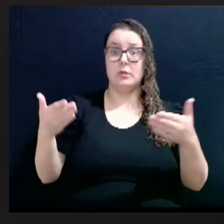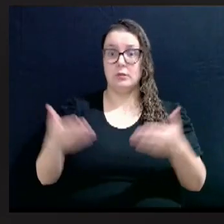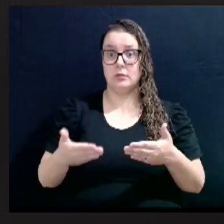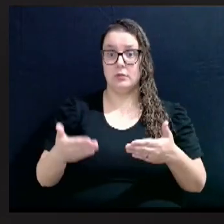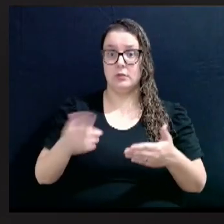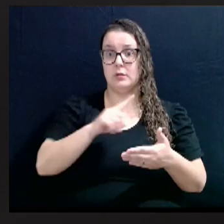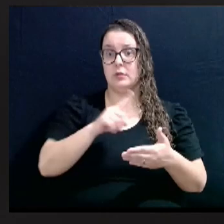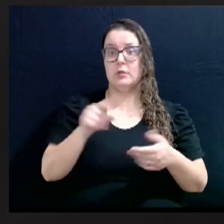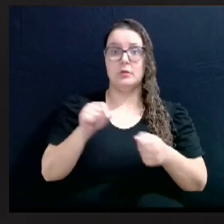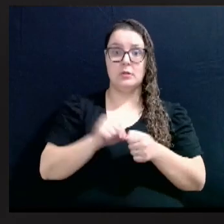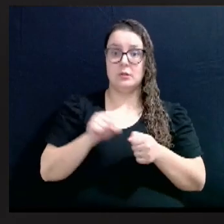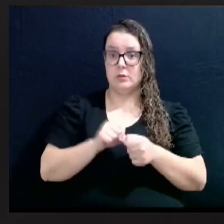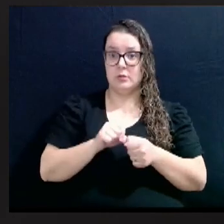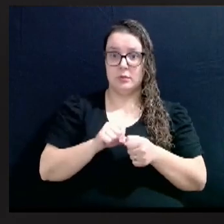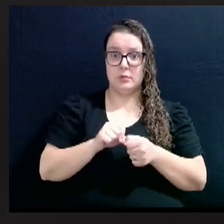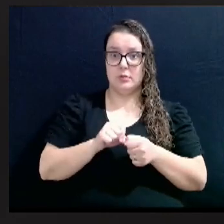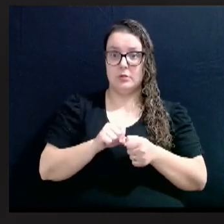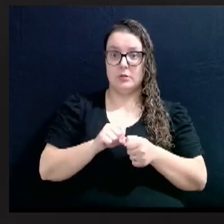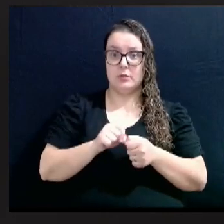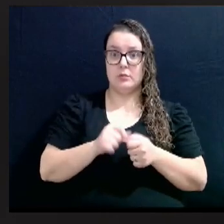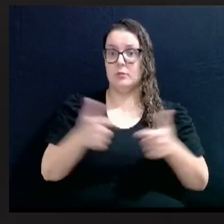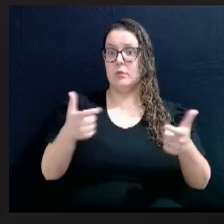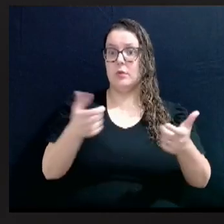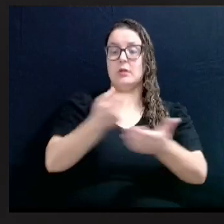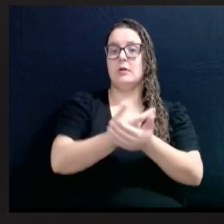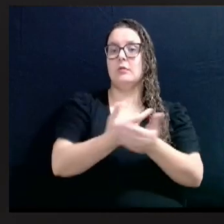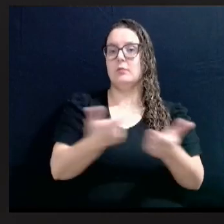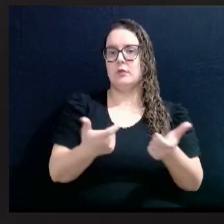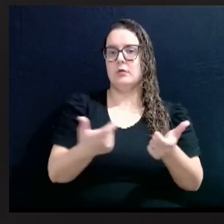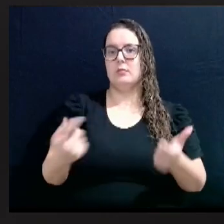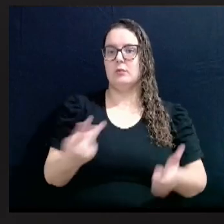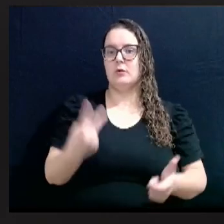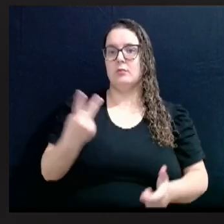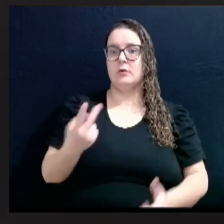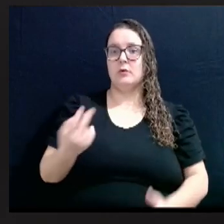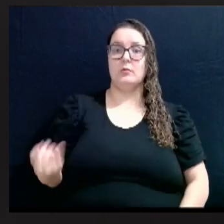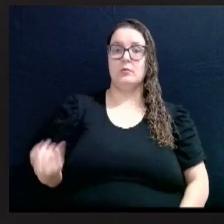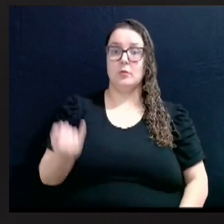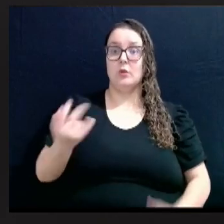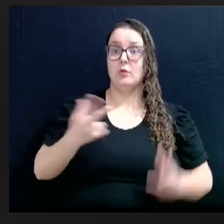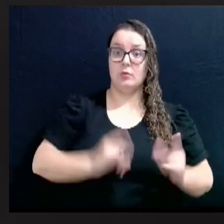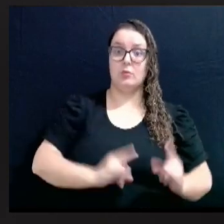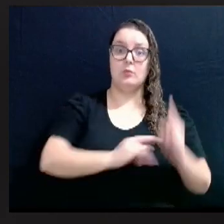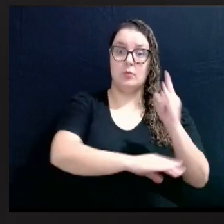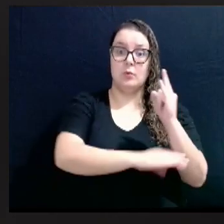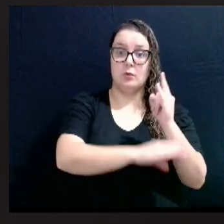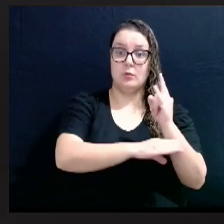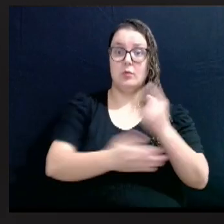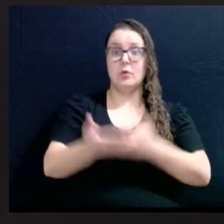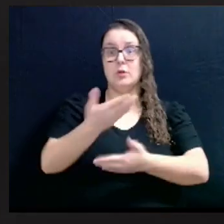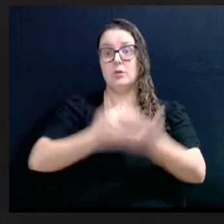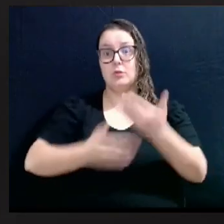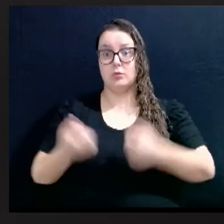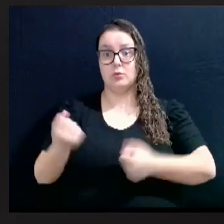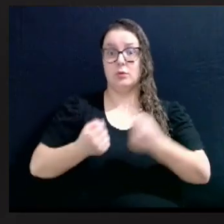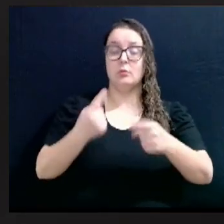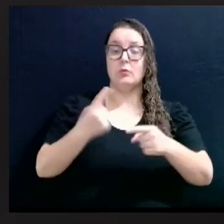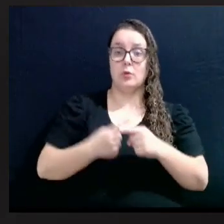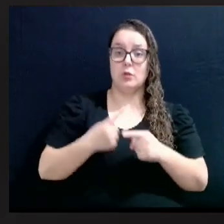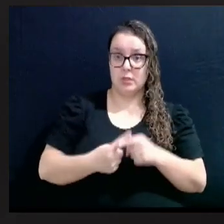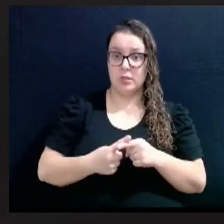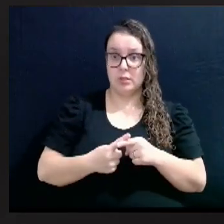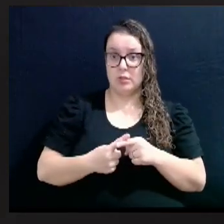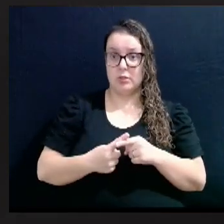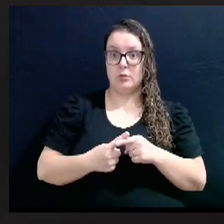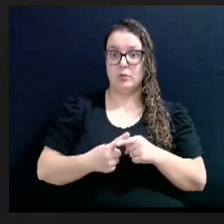faça nenhuma grande compra de valor expressivo, como um apartamento, troca de veículos, porque os juros